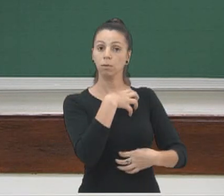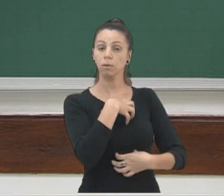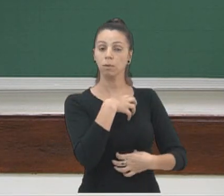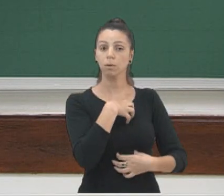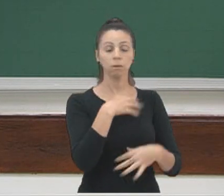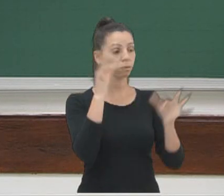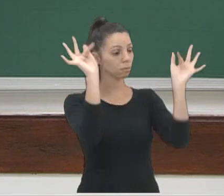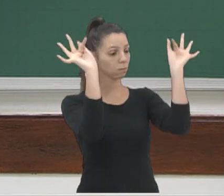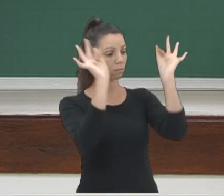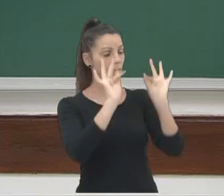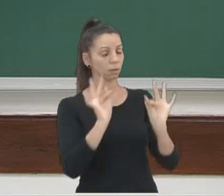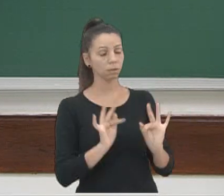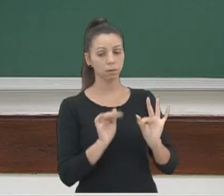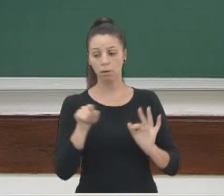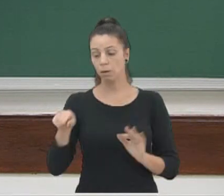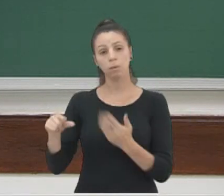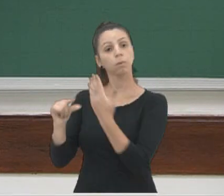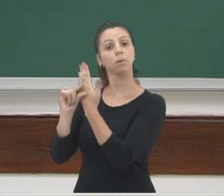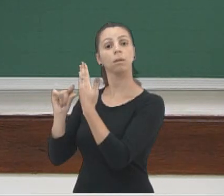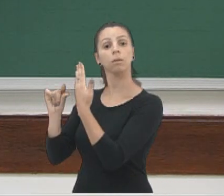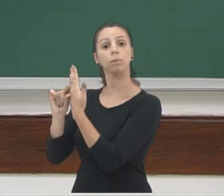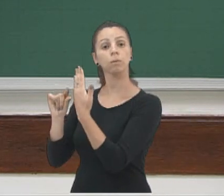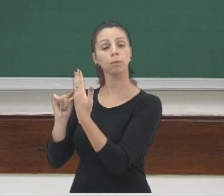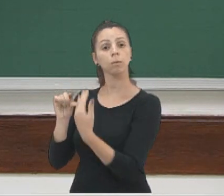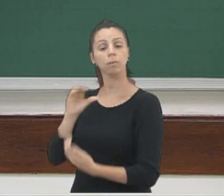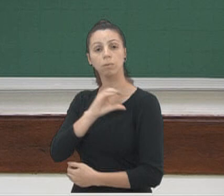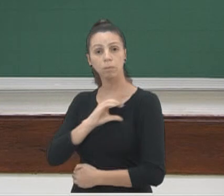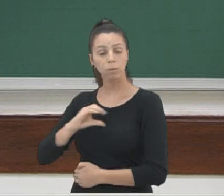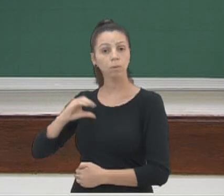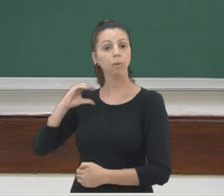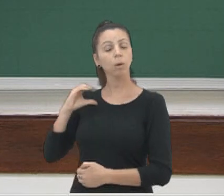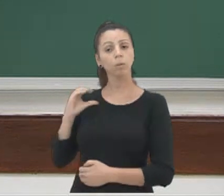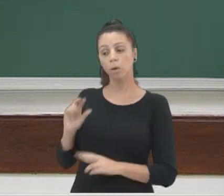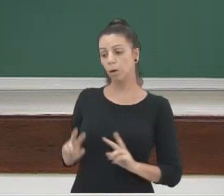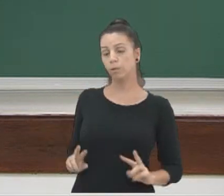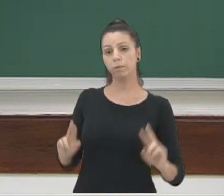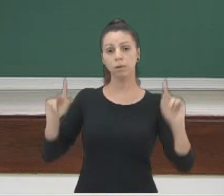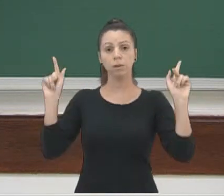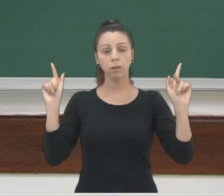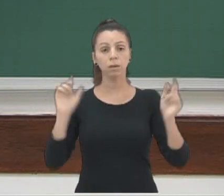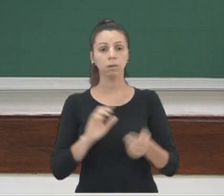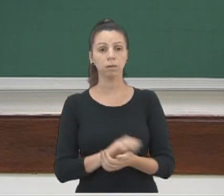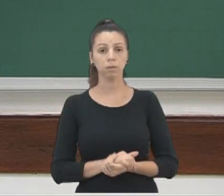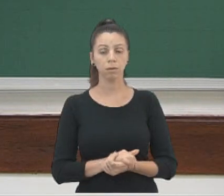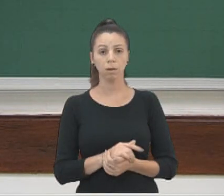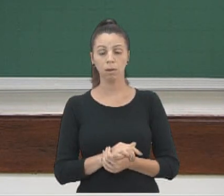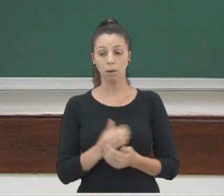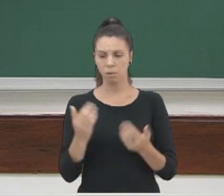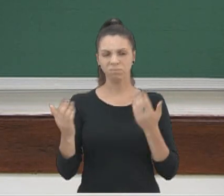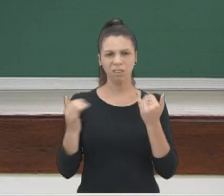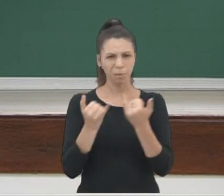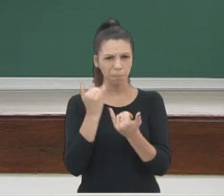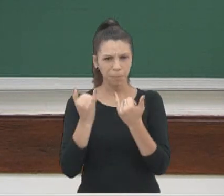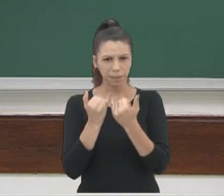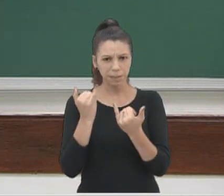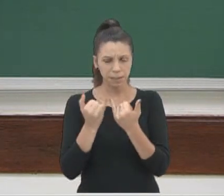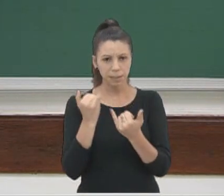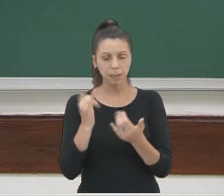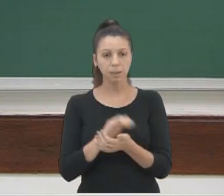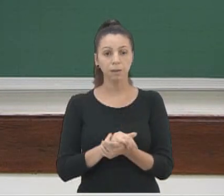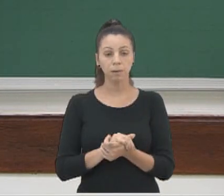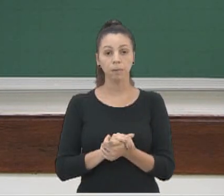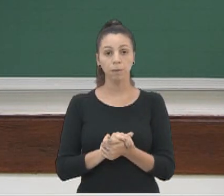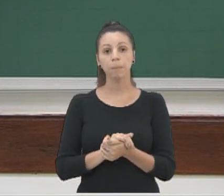a felicidade e o dela, e qual que seria a diferença? São meio parecidas essas duas questões, você